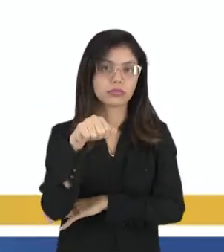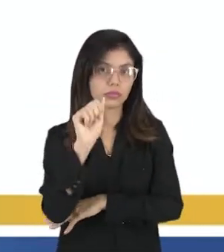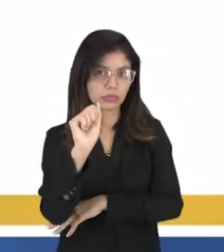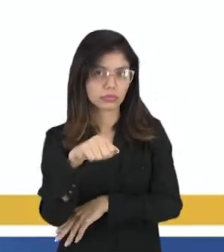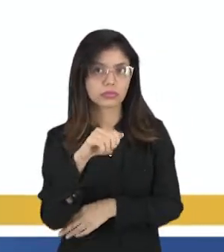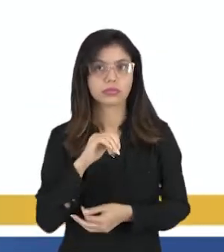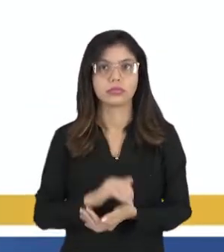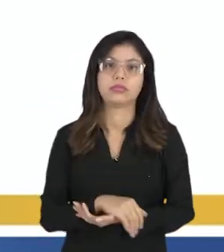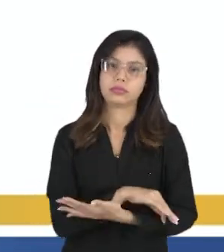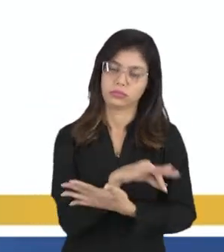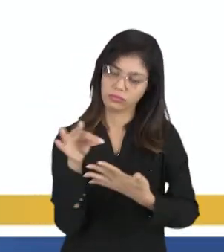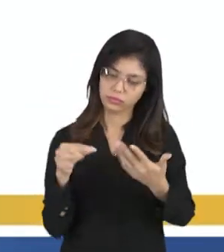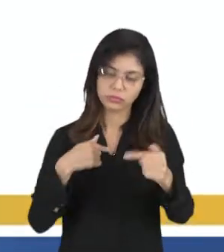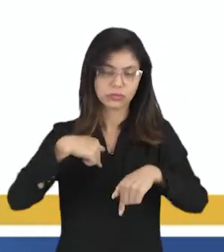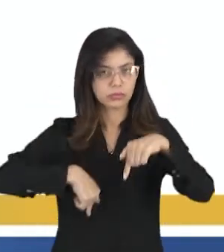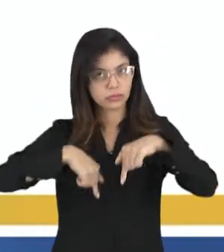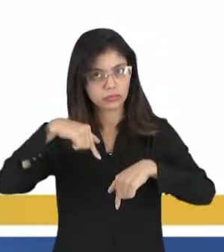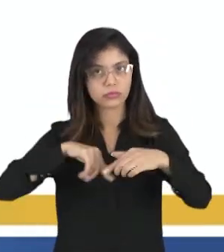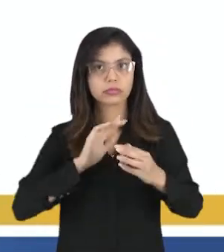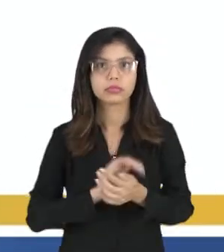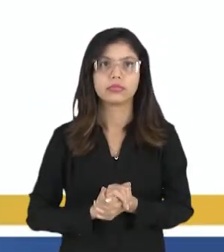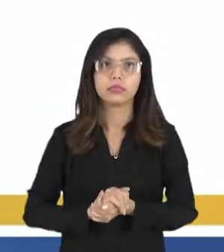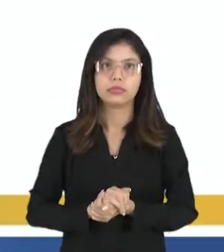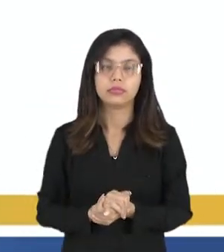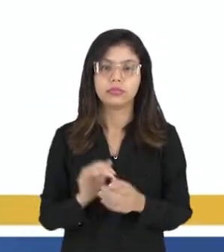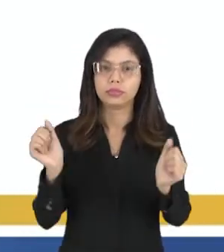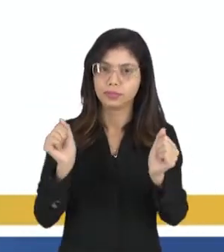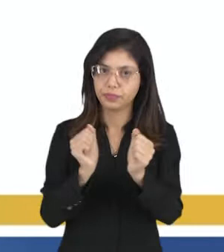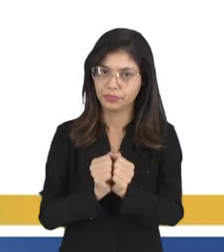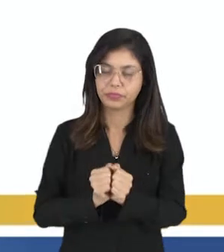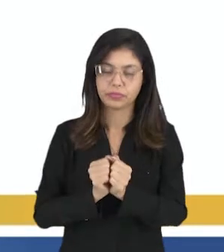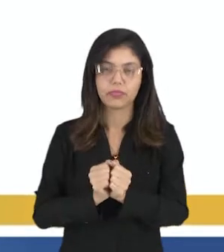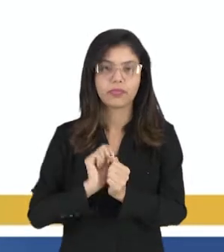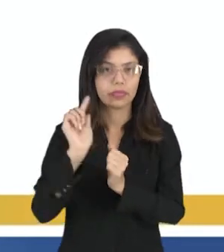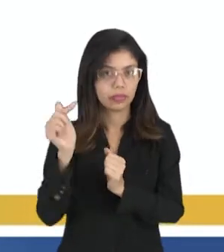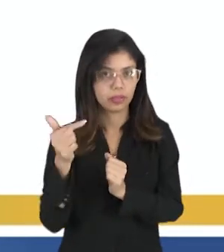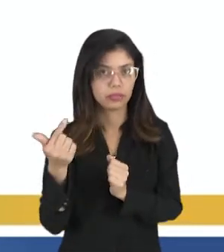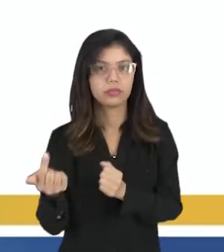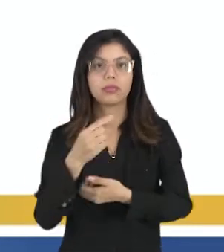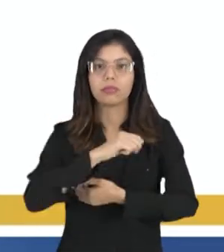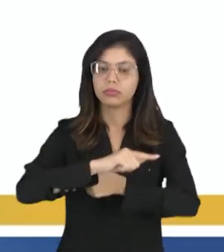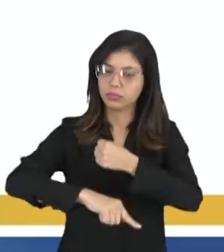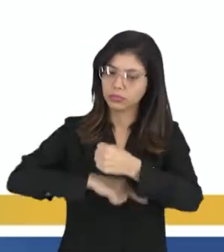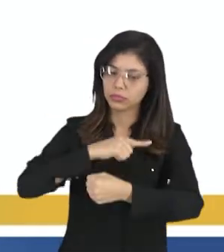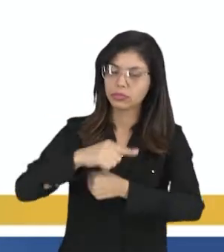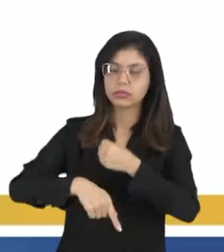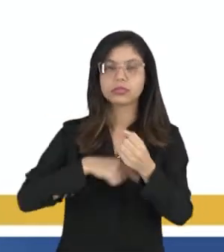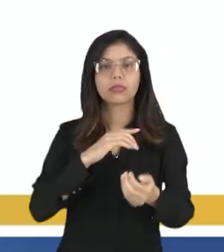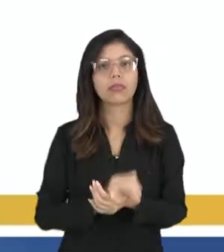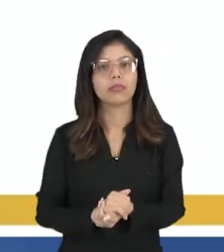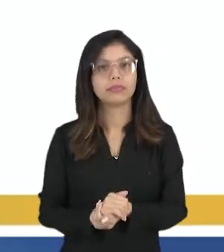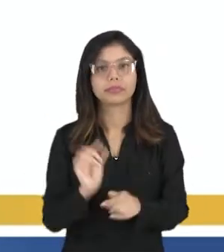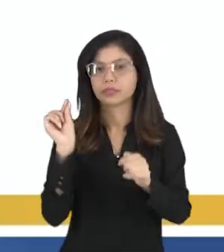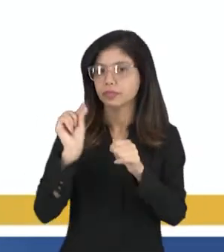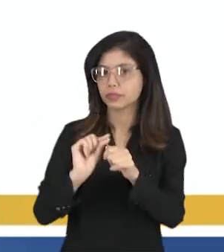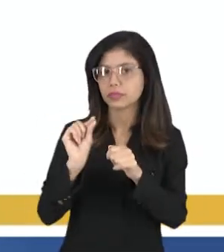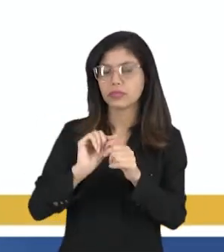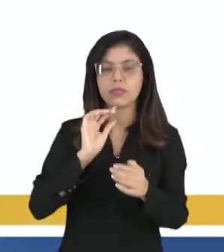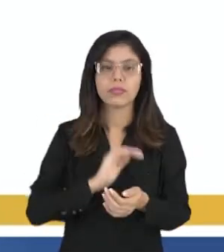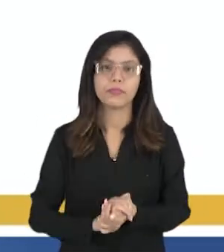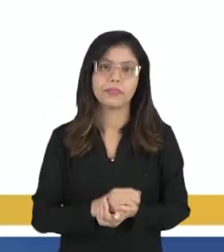então, elementos químicos se juntando com outros átomos de elementos químicos,